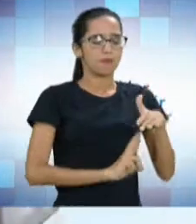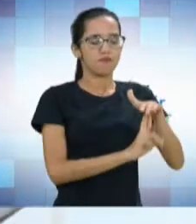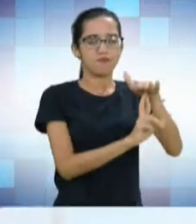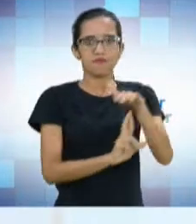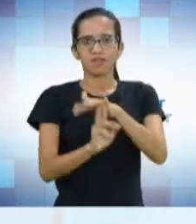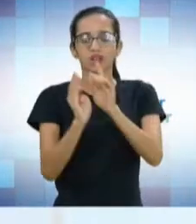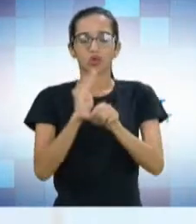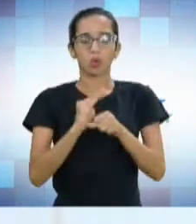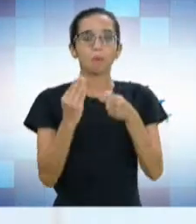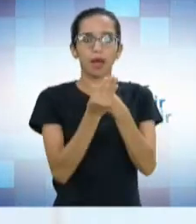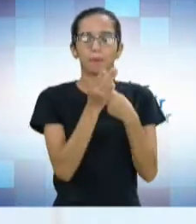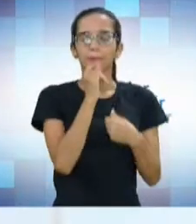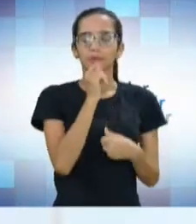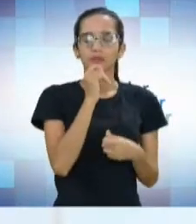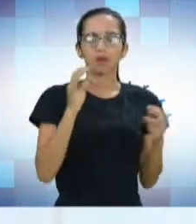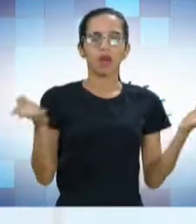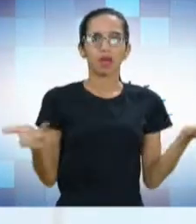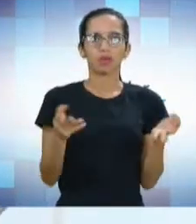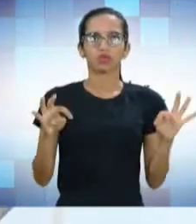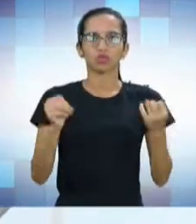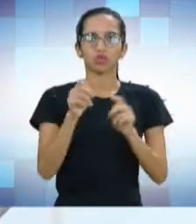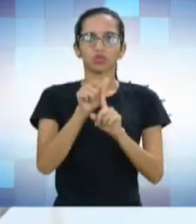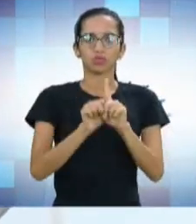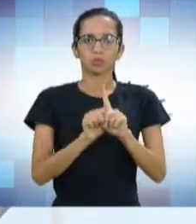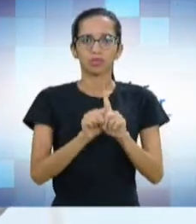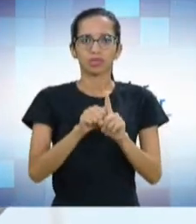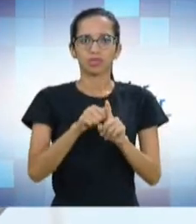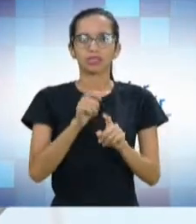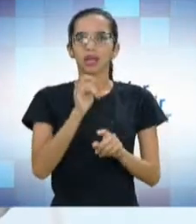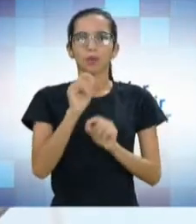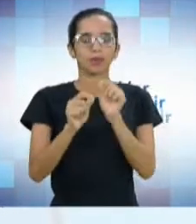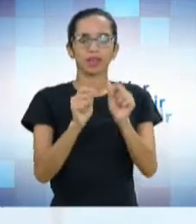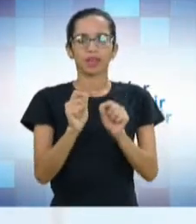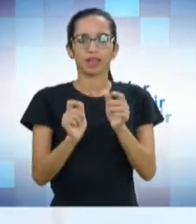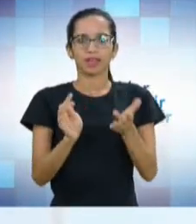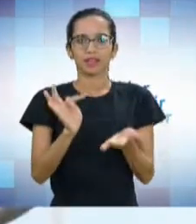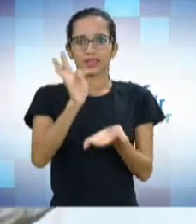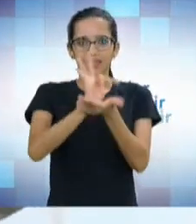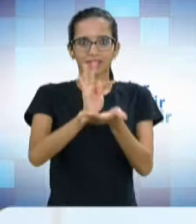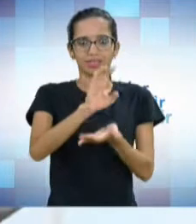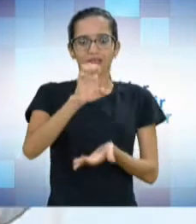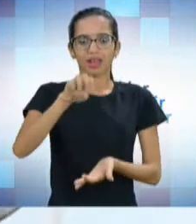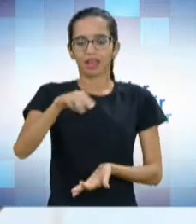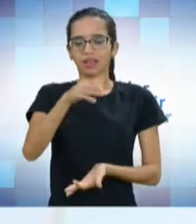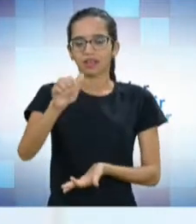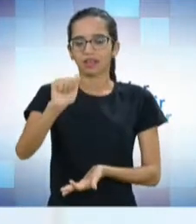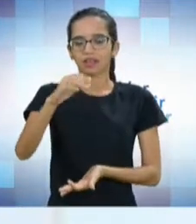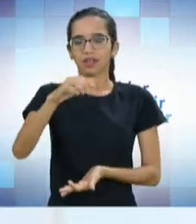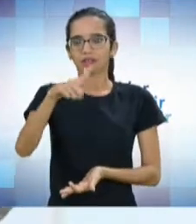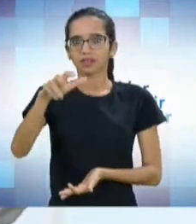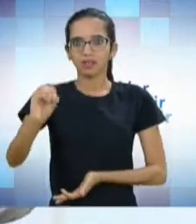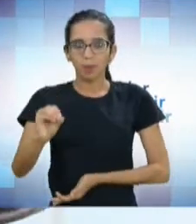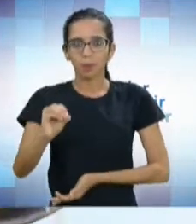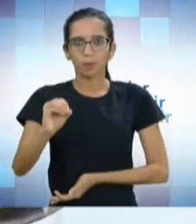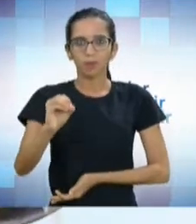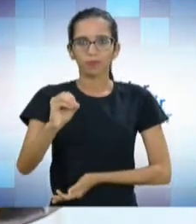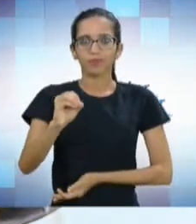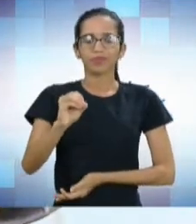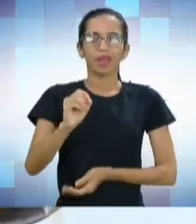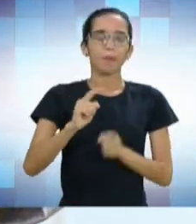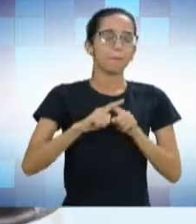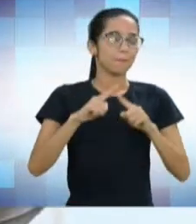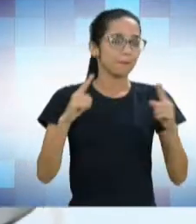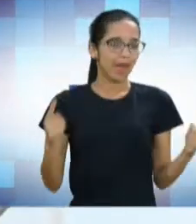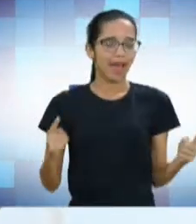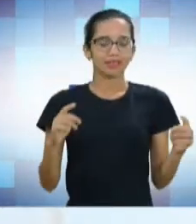mesmo está acontecendo todo mês a teresina em ação mas independente dessa feira 13 em ação que está acontece no início de cada